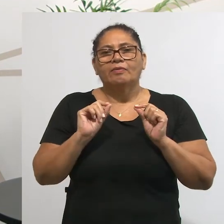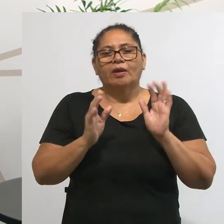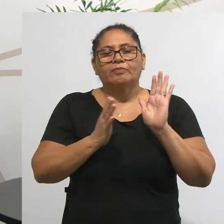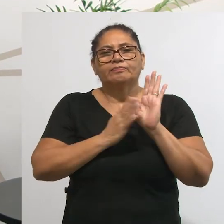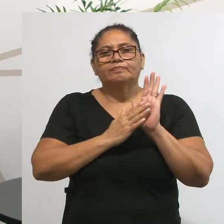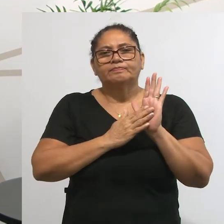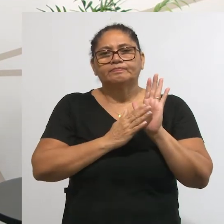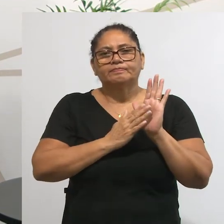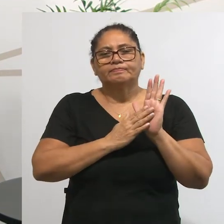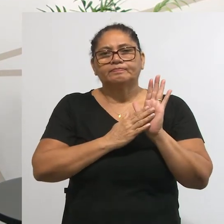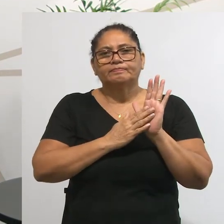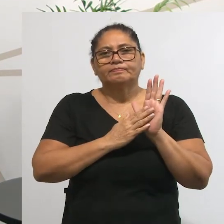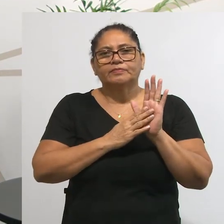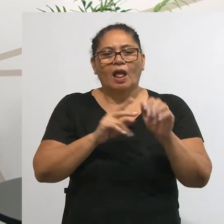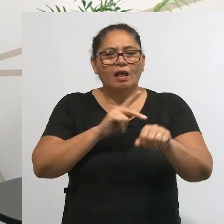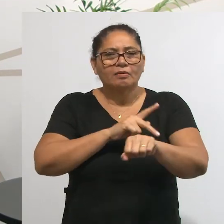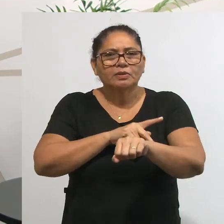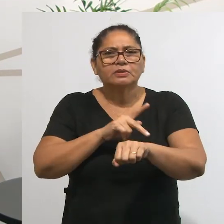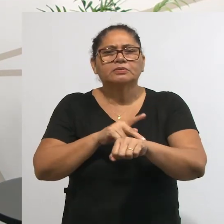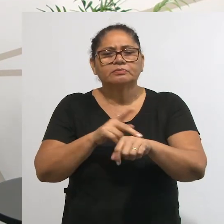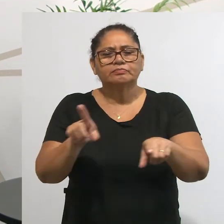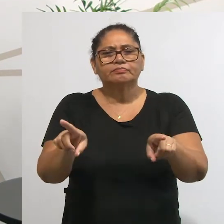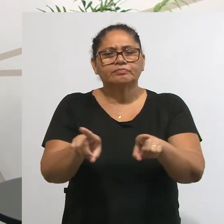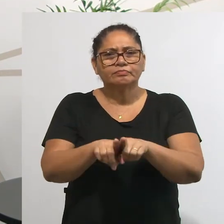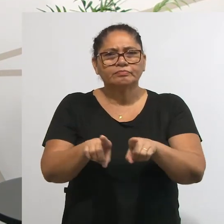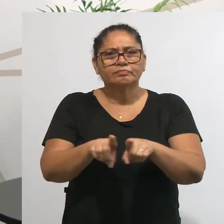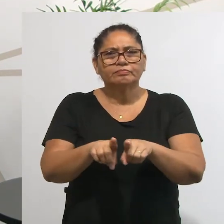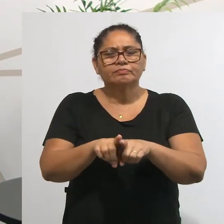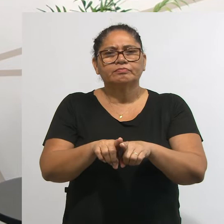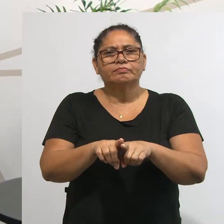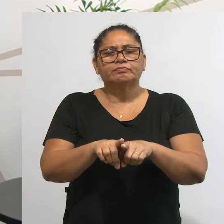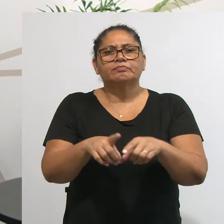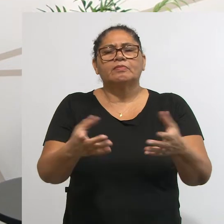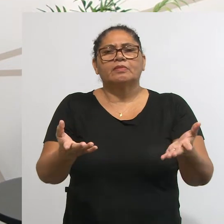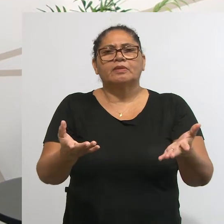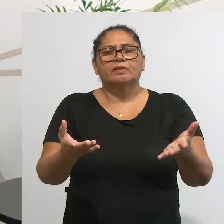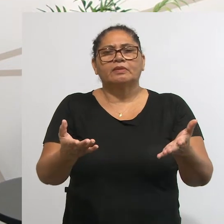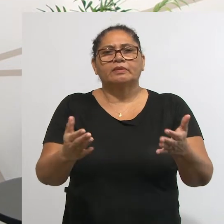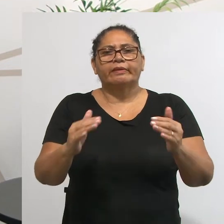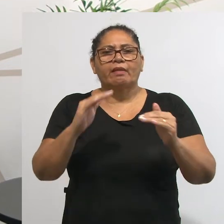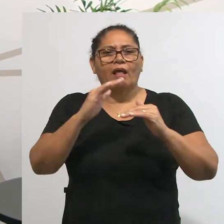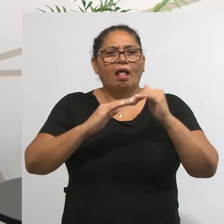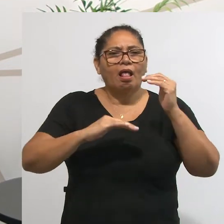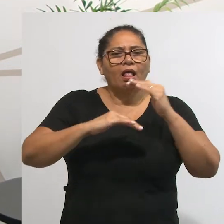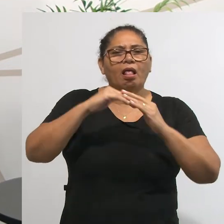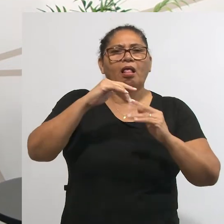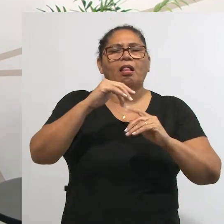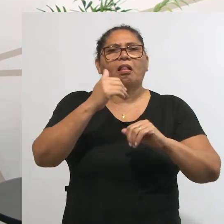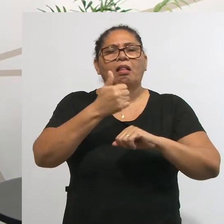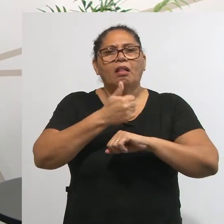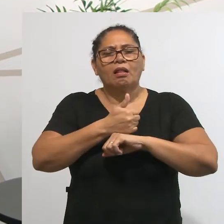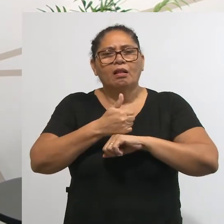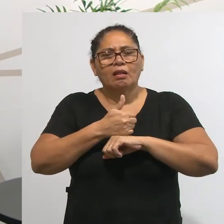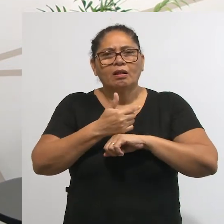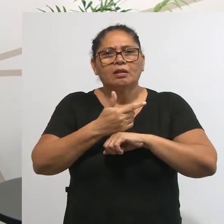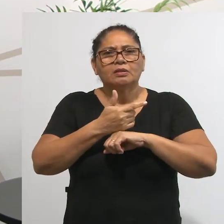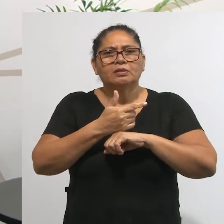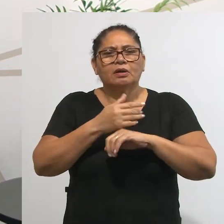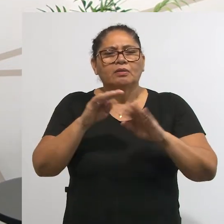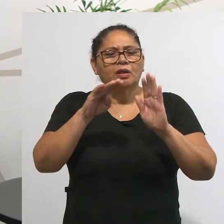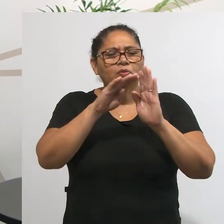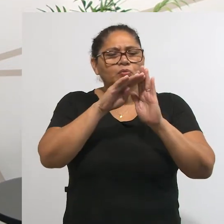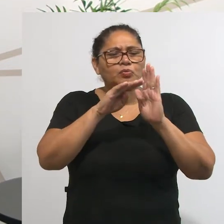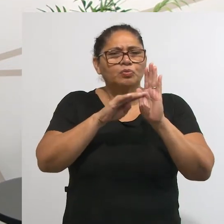uma proposta pedagógica também, que altera a relação professor-aluno, altera a